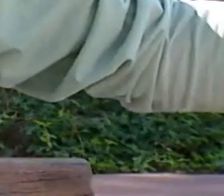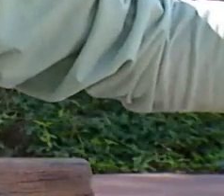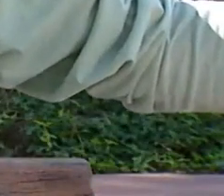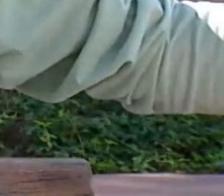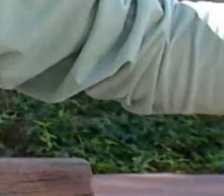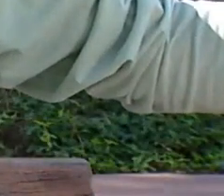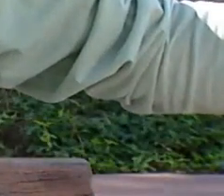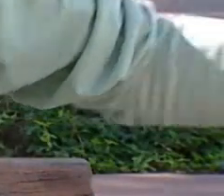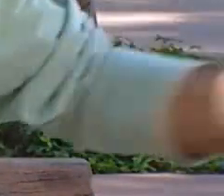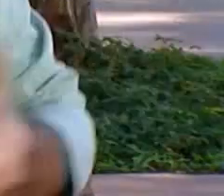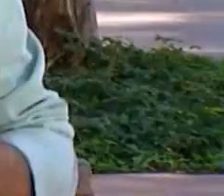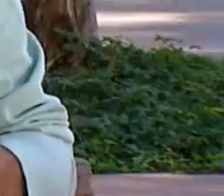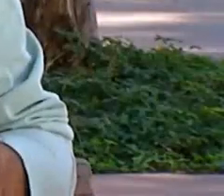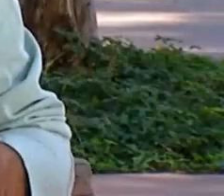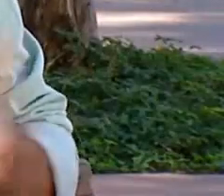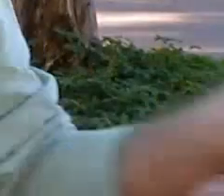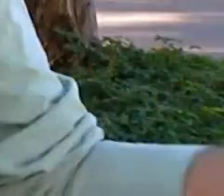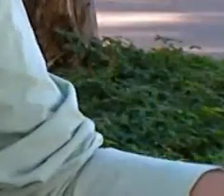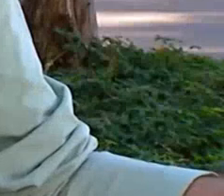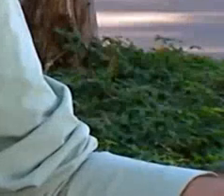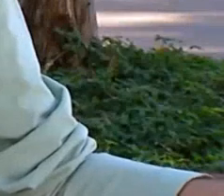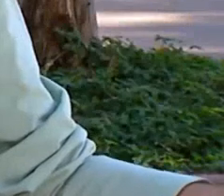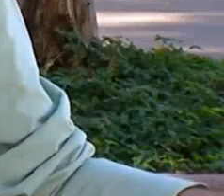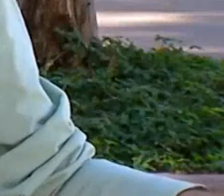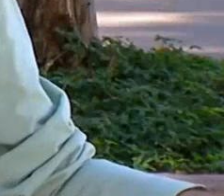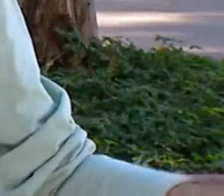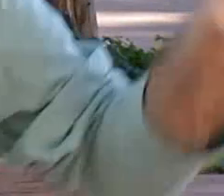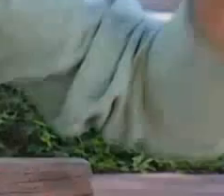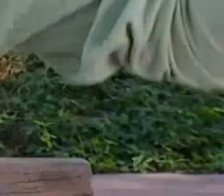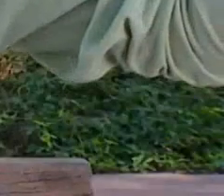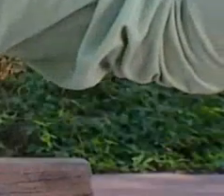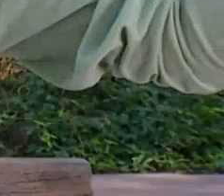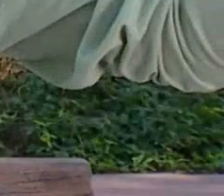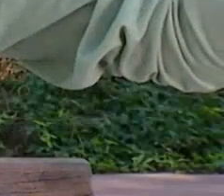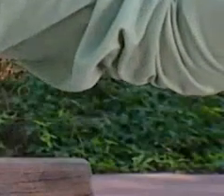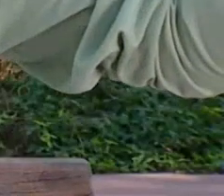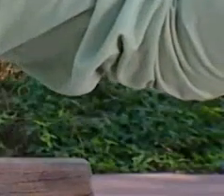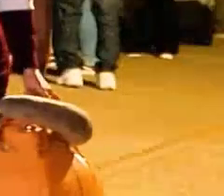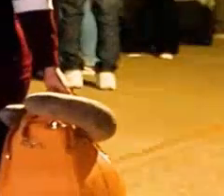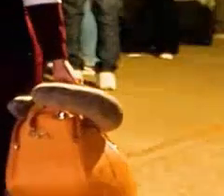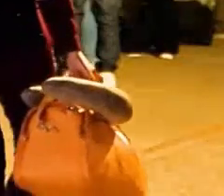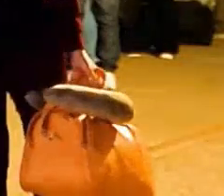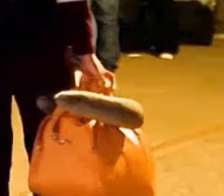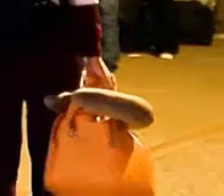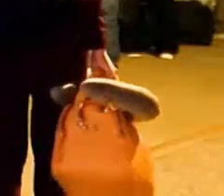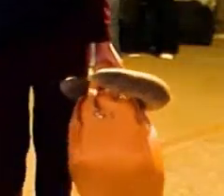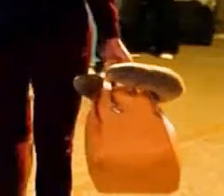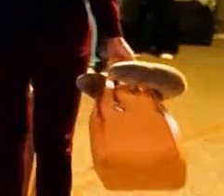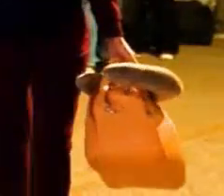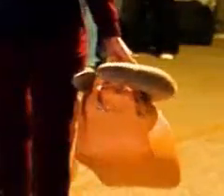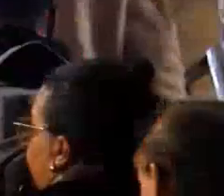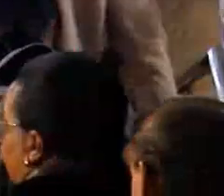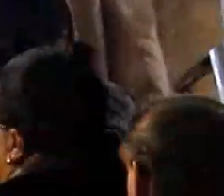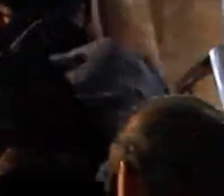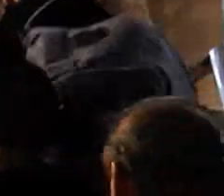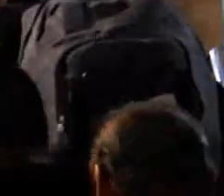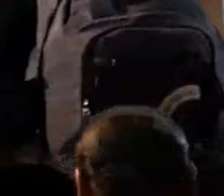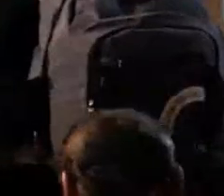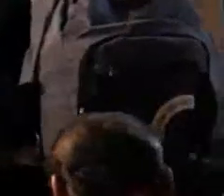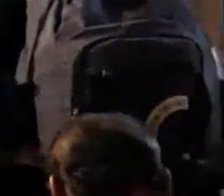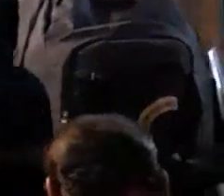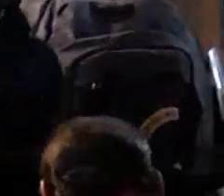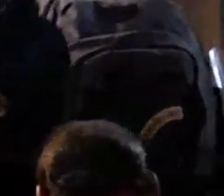ninguém só os mineradores e a pró m e o comprador chinês o que vai fazer o TR chegar a